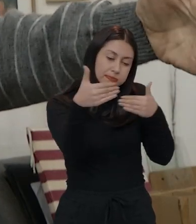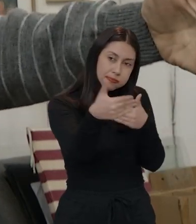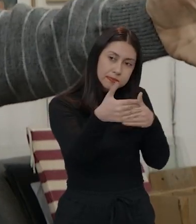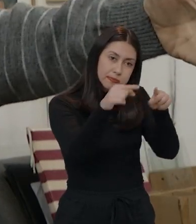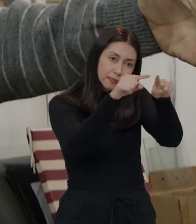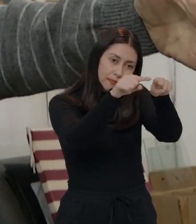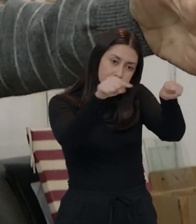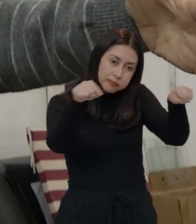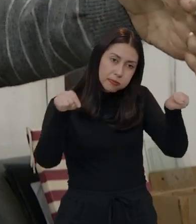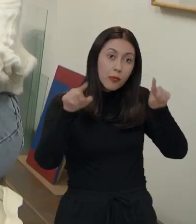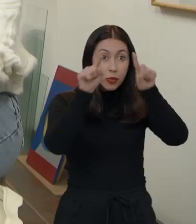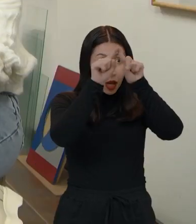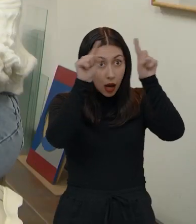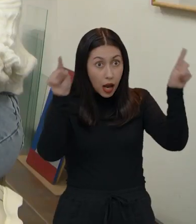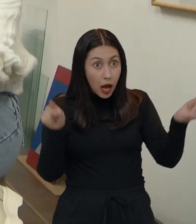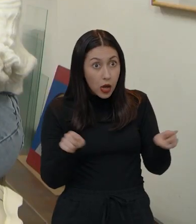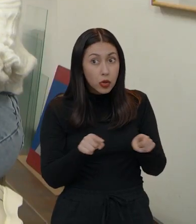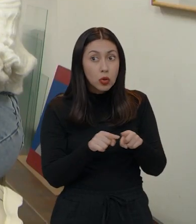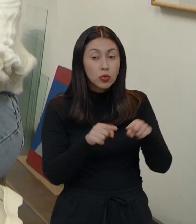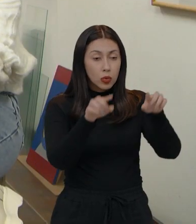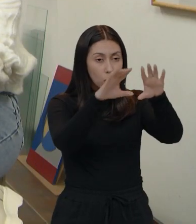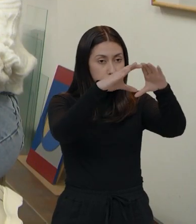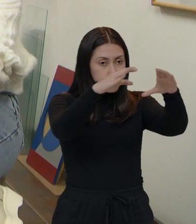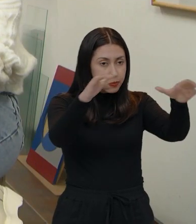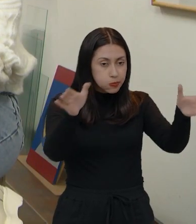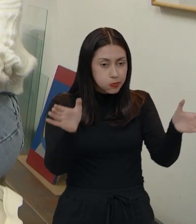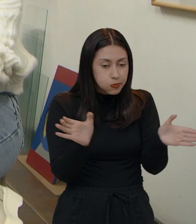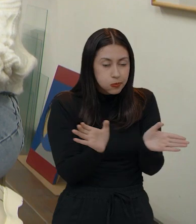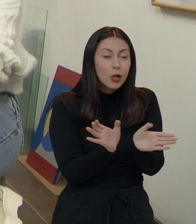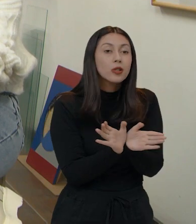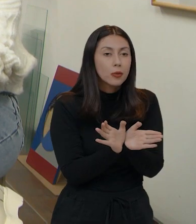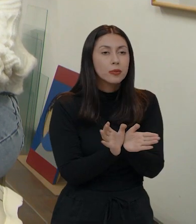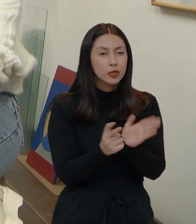eram uns quadros redondos, era aquela a velometria que você viu ali,